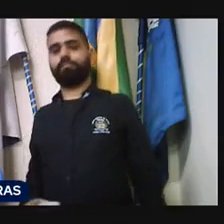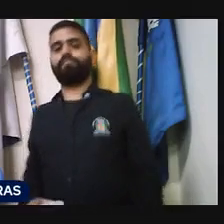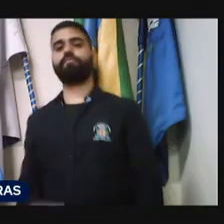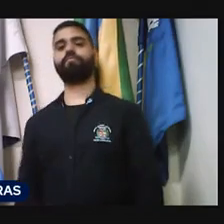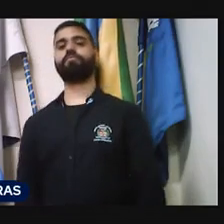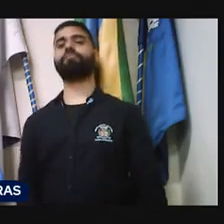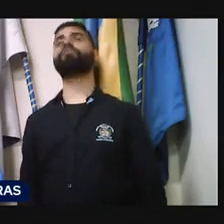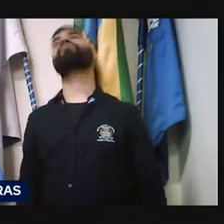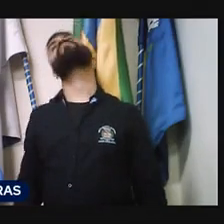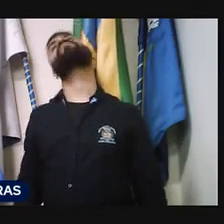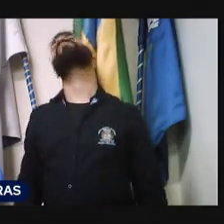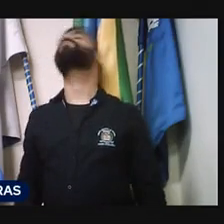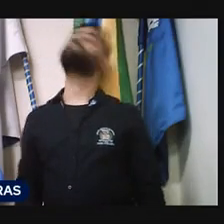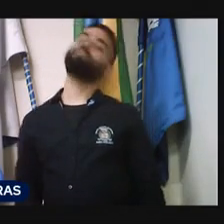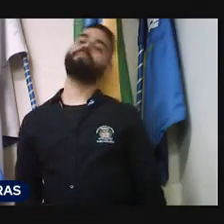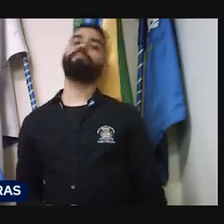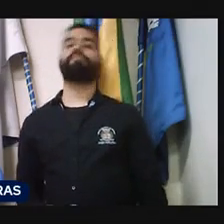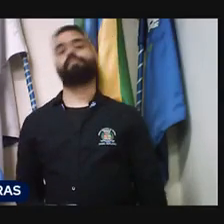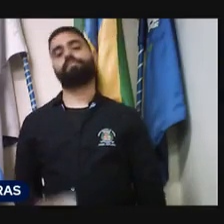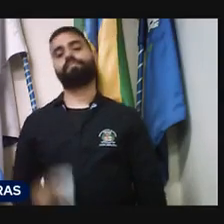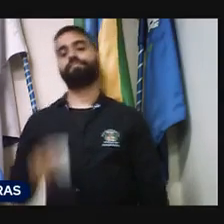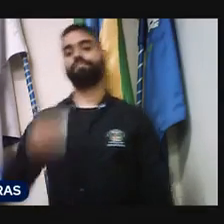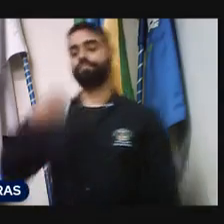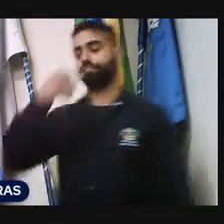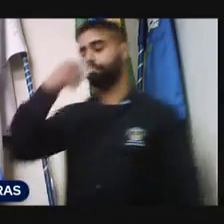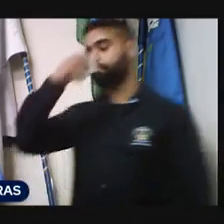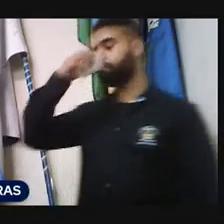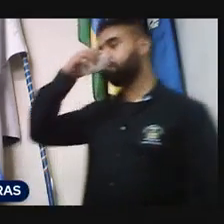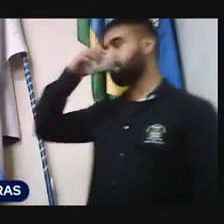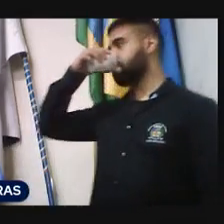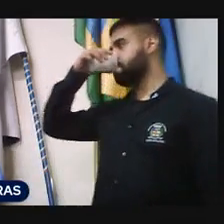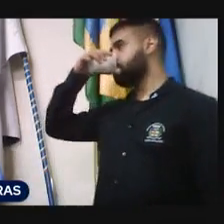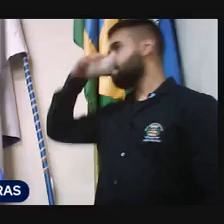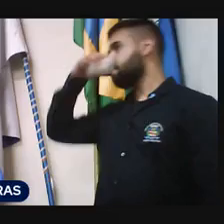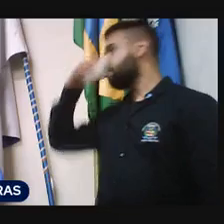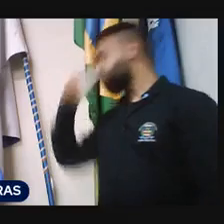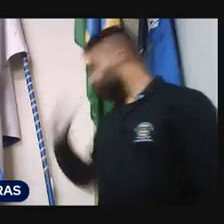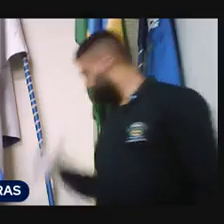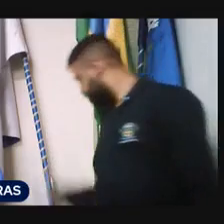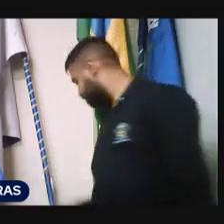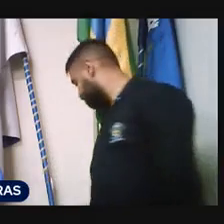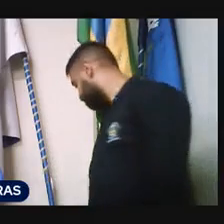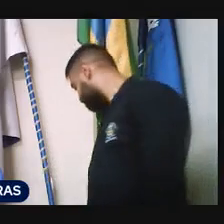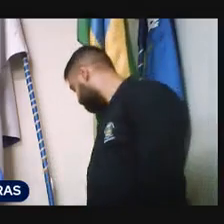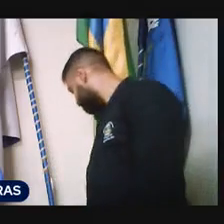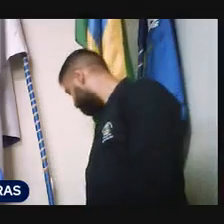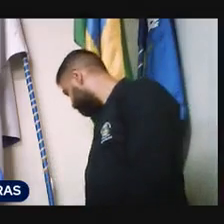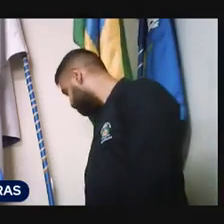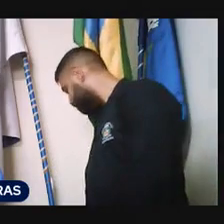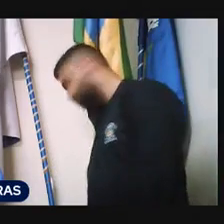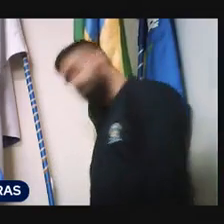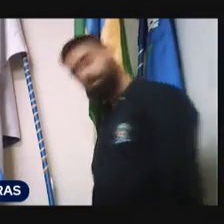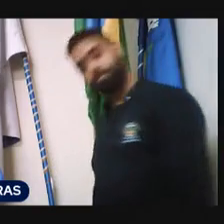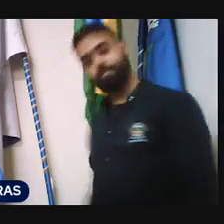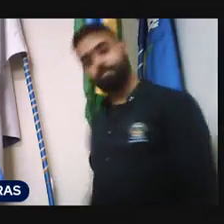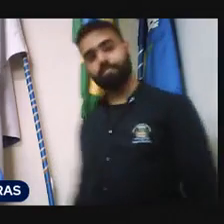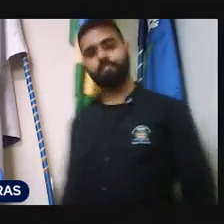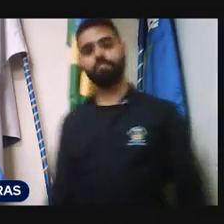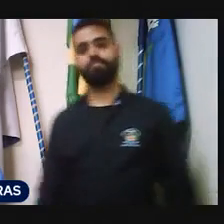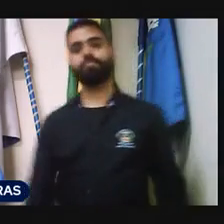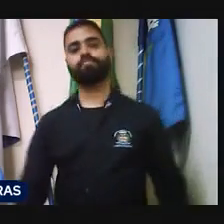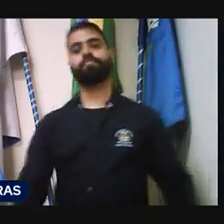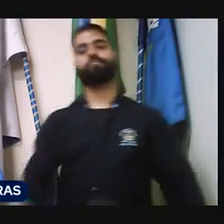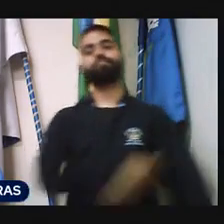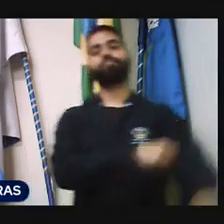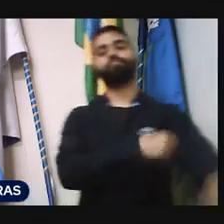E aí Oi boa noite meus pares quem está aqui presencialmente quem está pela internet nos